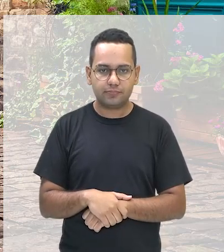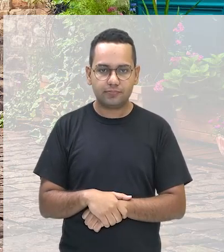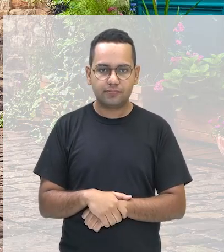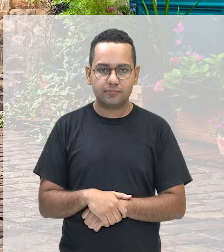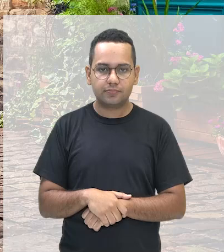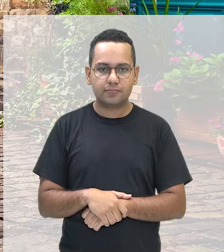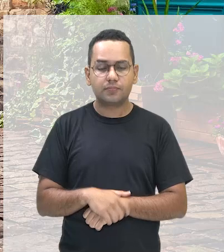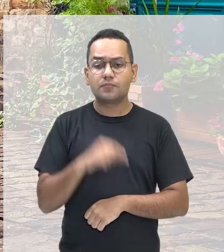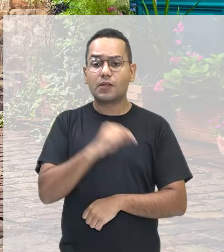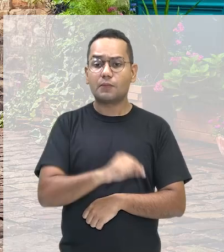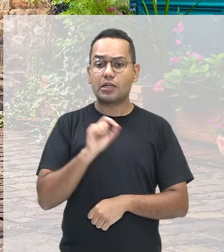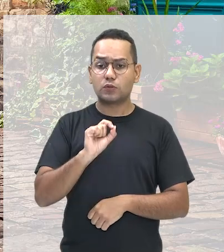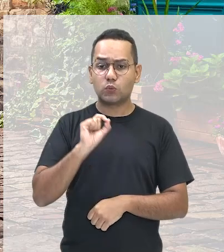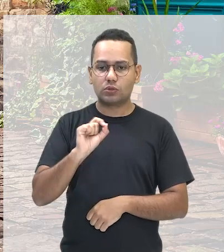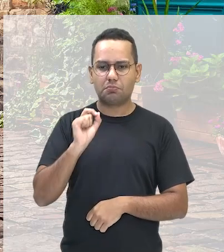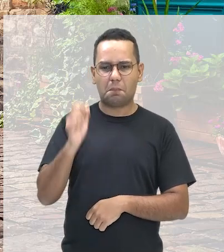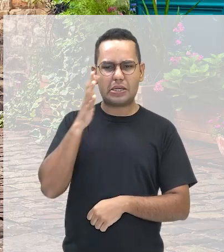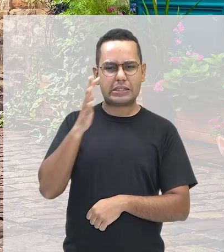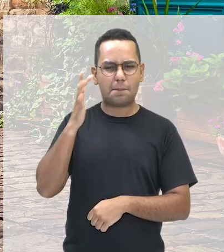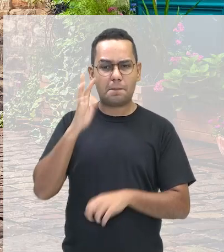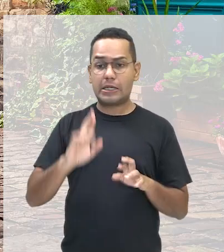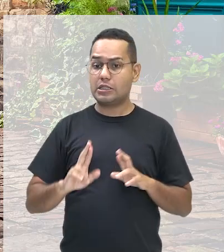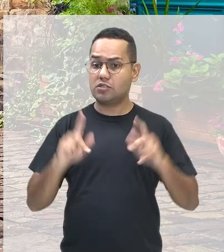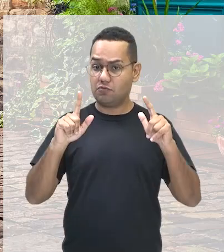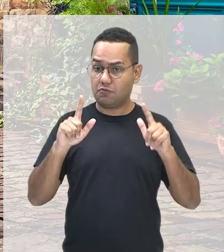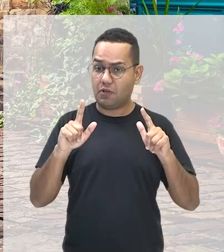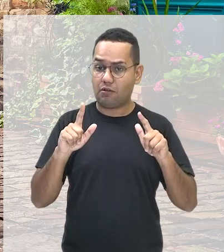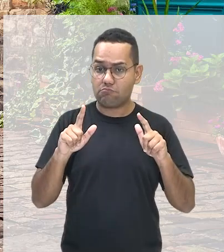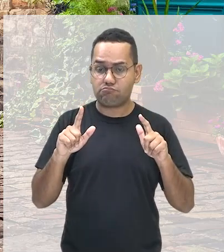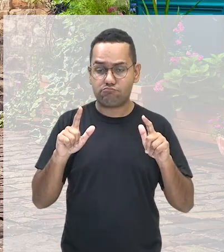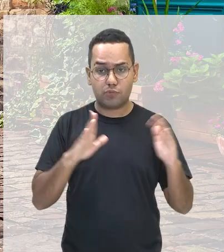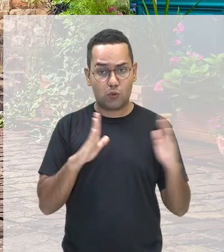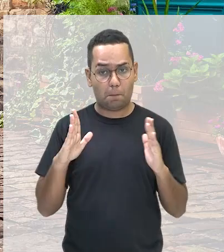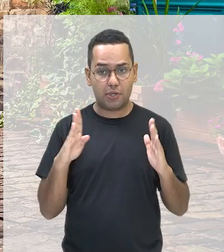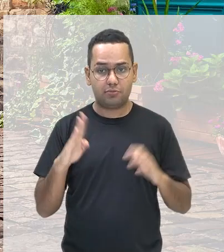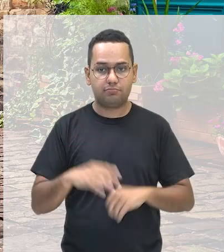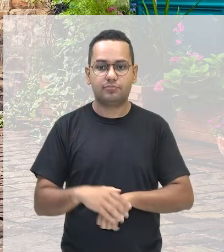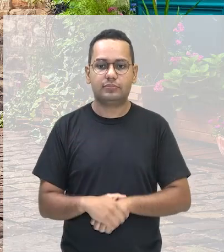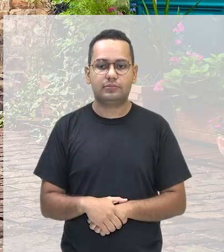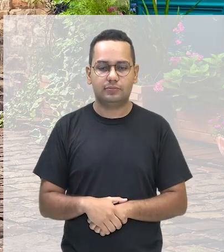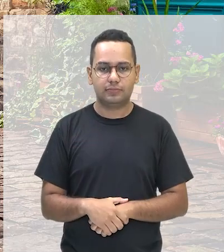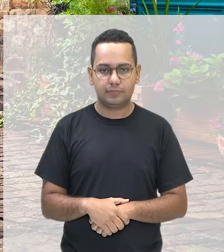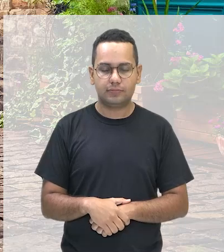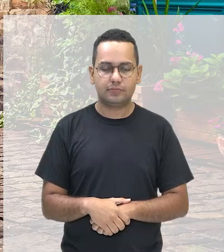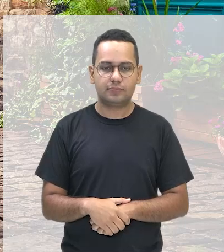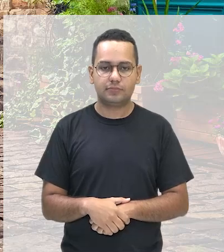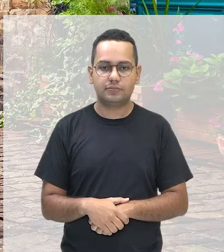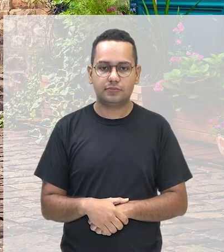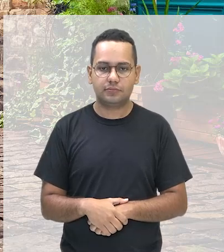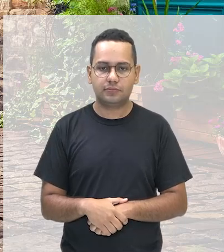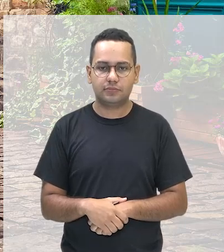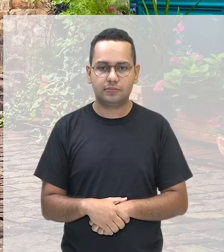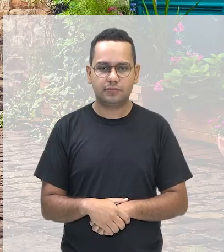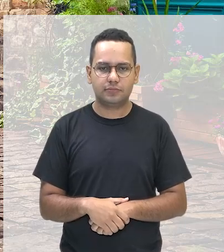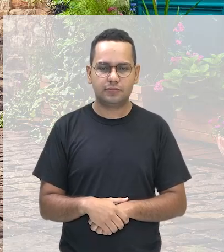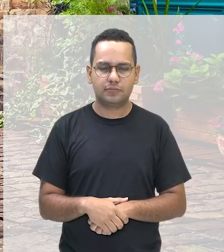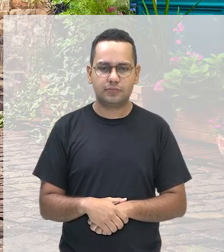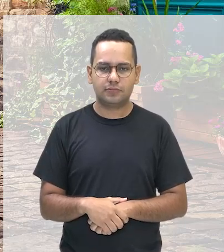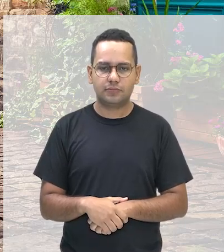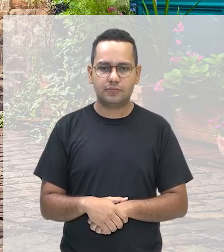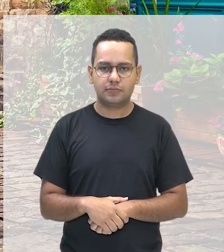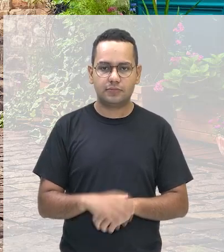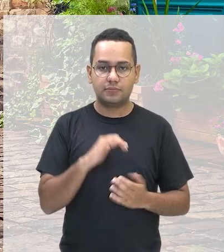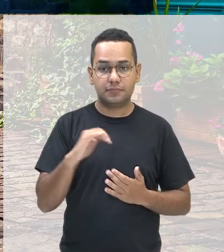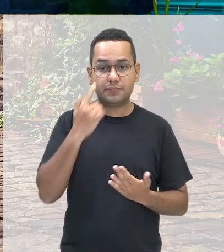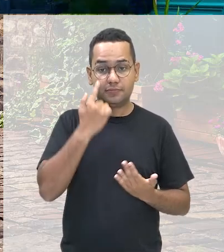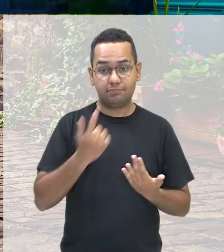uma lógica de pensamento deslocada da realidade. Vamos agora, mais uma vez, conceituar